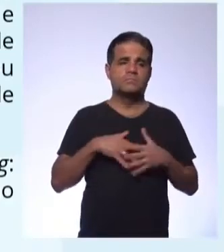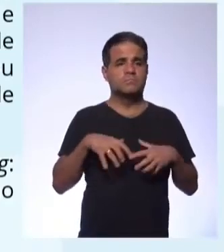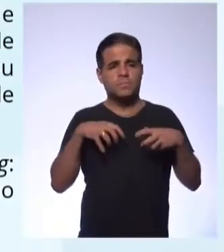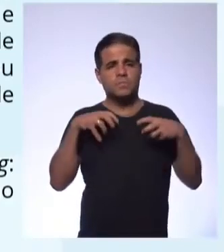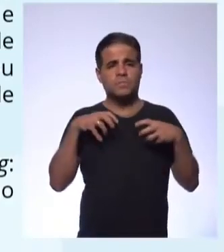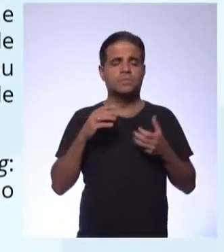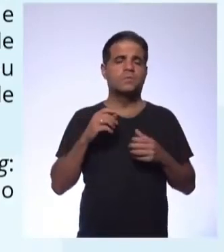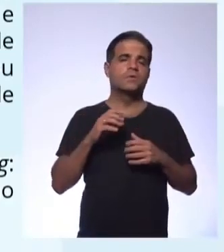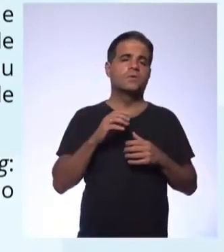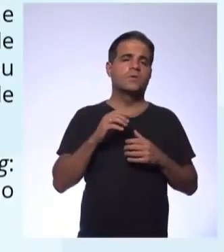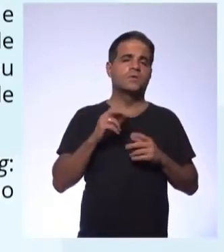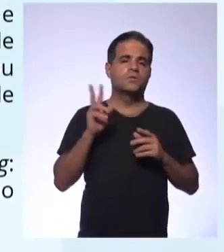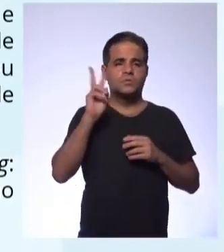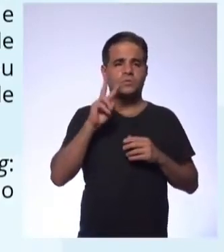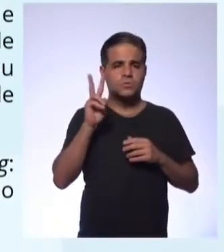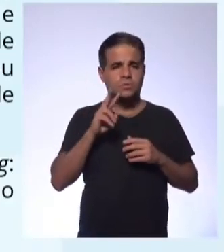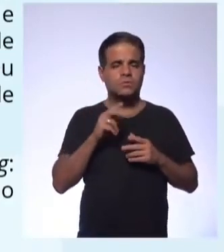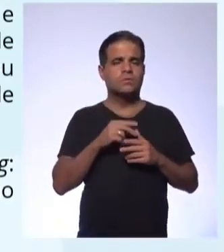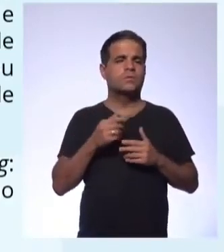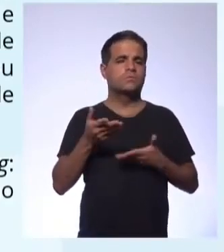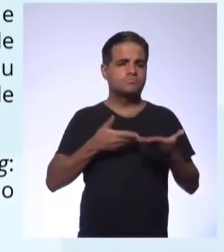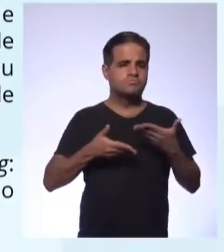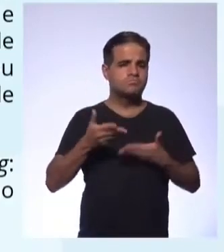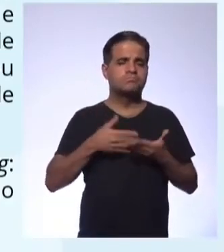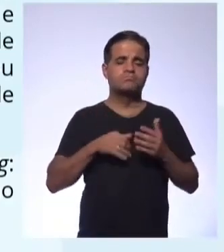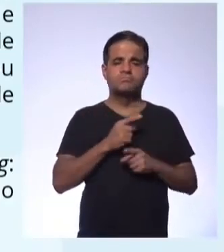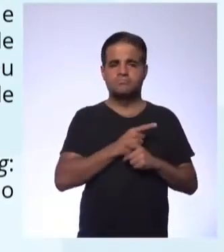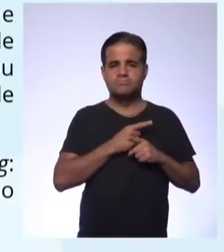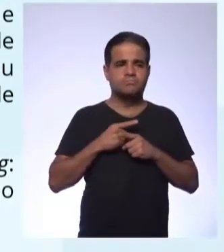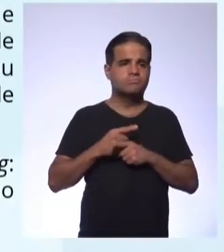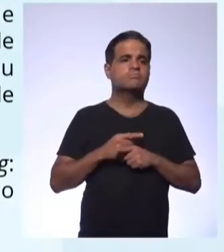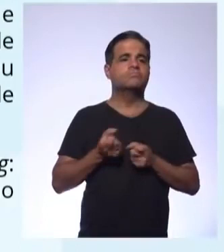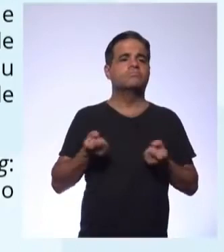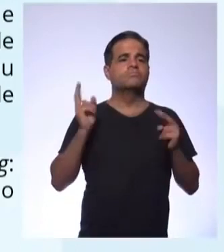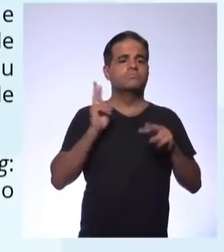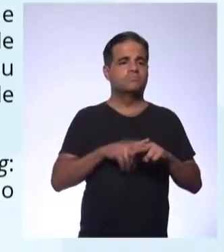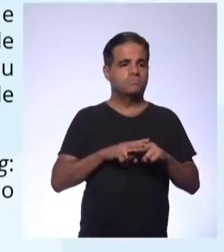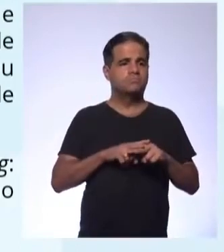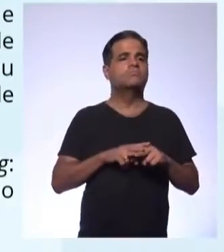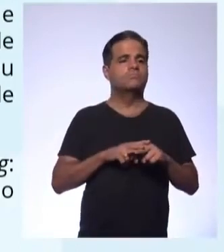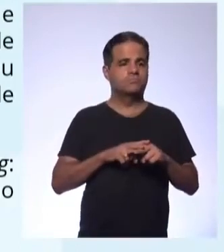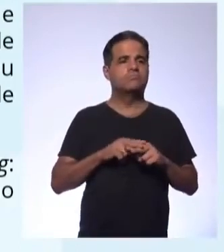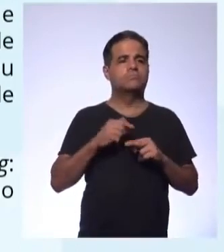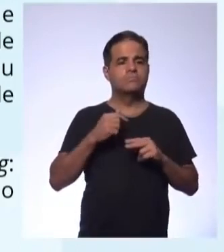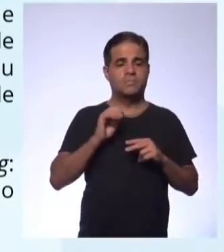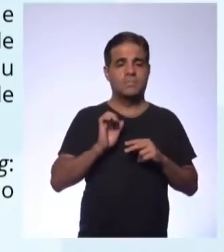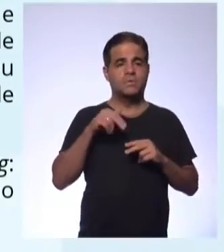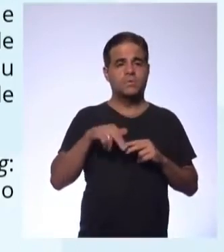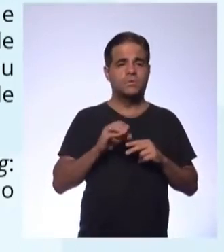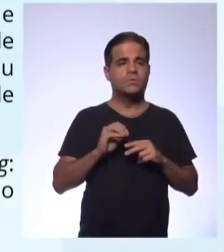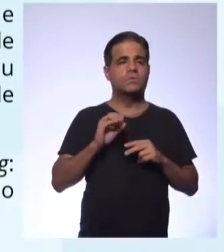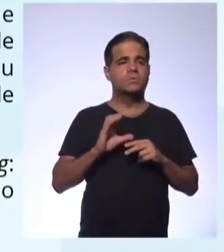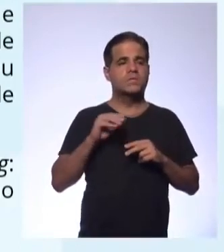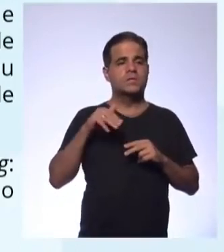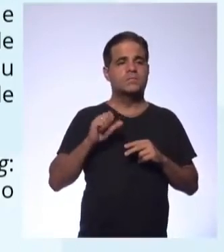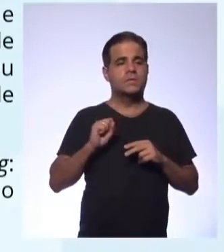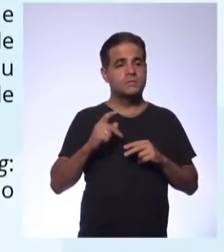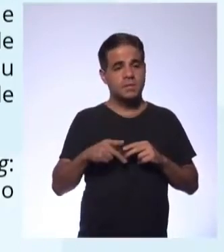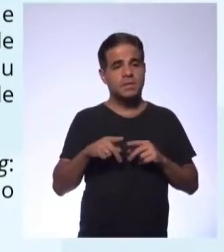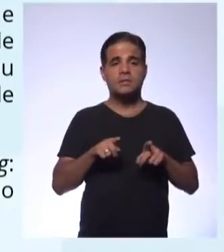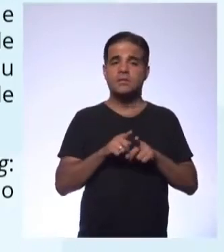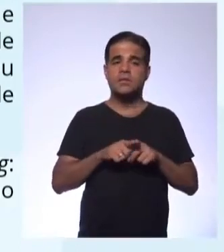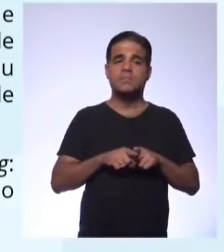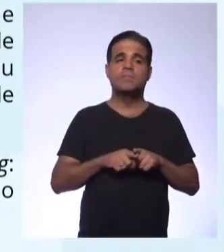terror, de histórias em quadrinhos. Compartilhe conosco as suas descobertas com a hashtag EuNoCMSP e e na página de língua portuguesa do